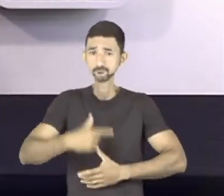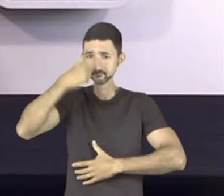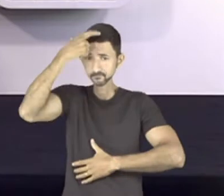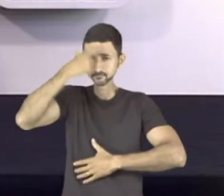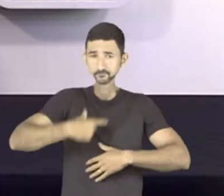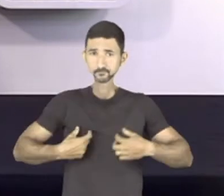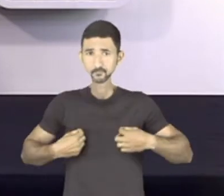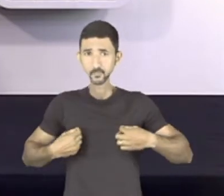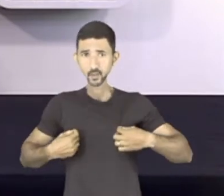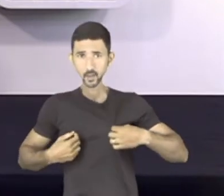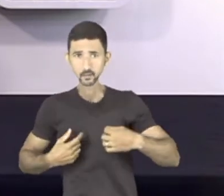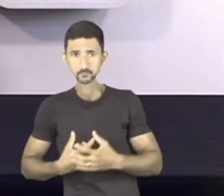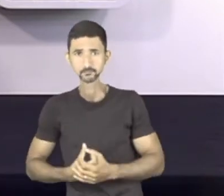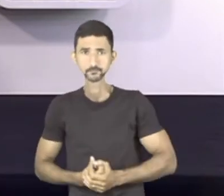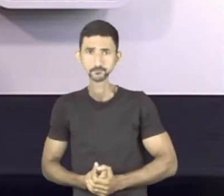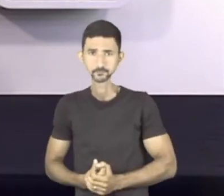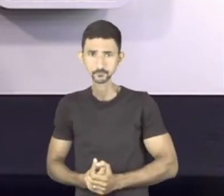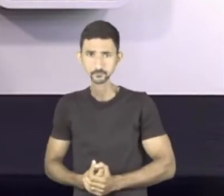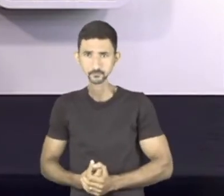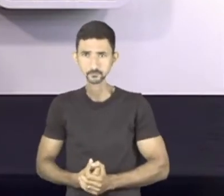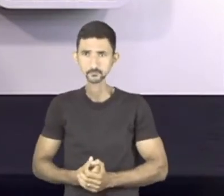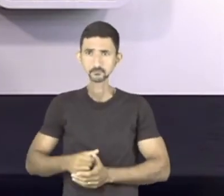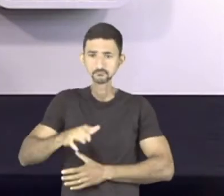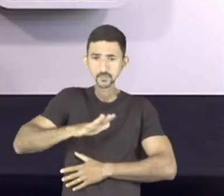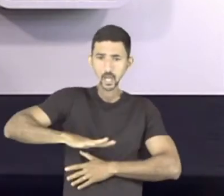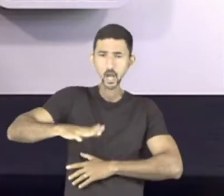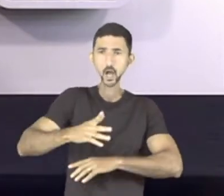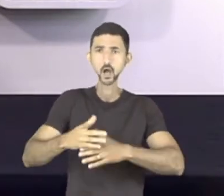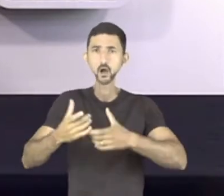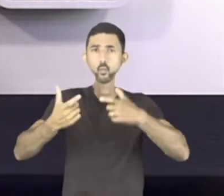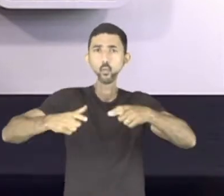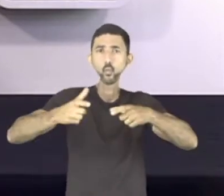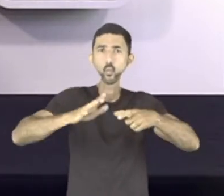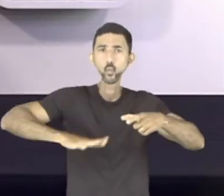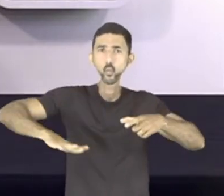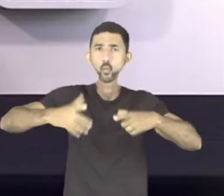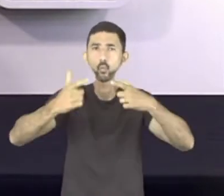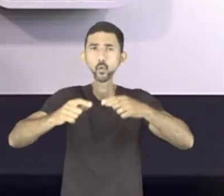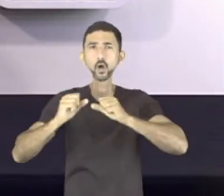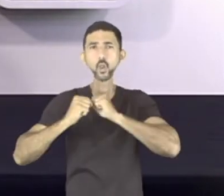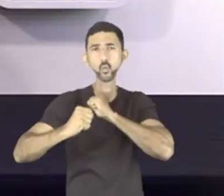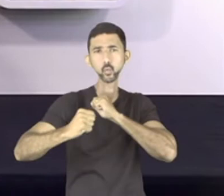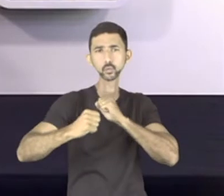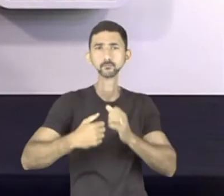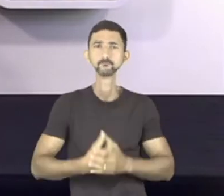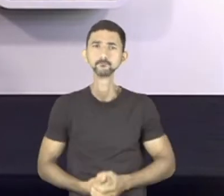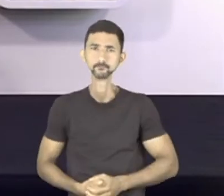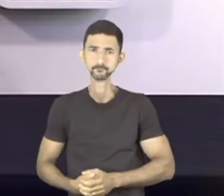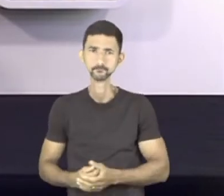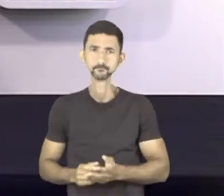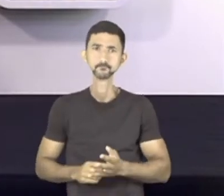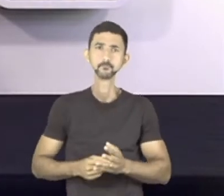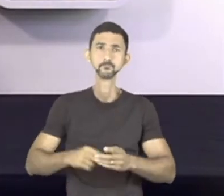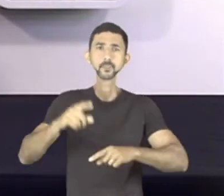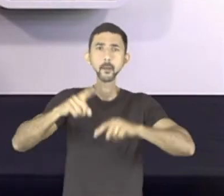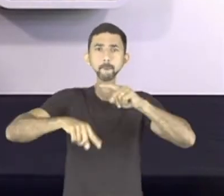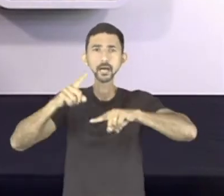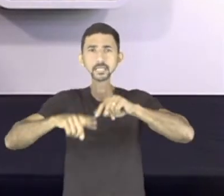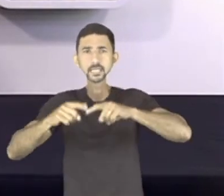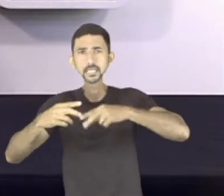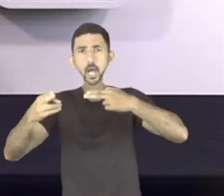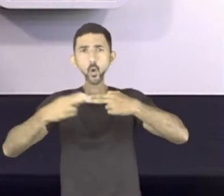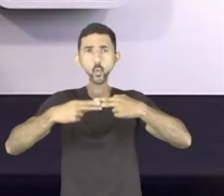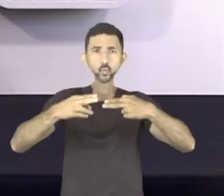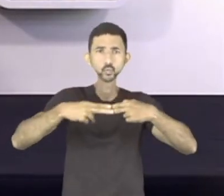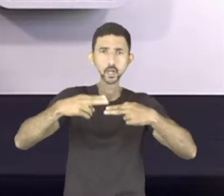vestimentas, o nome das áreas de luta, o nome dos materiais